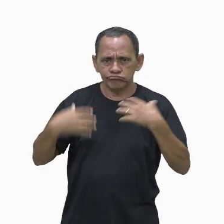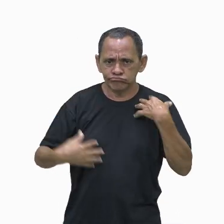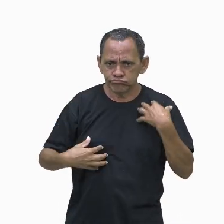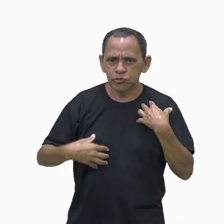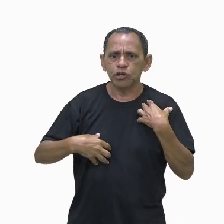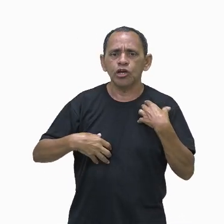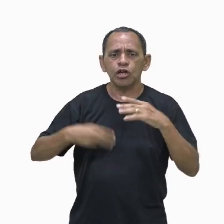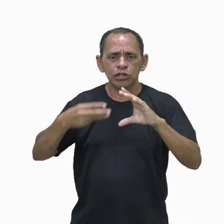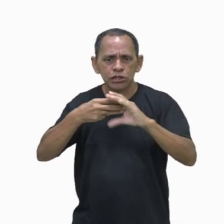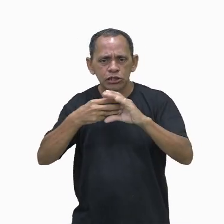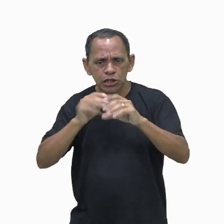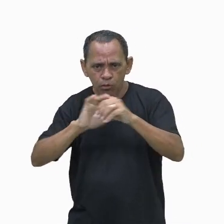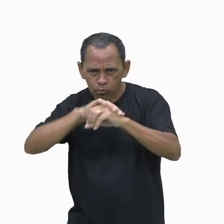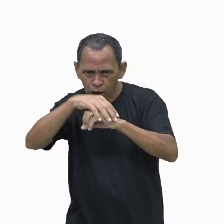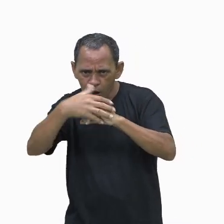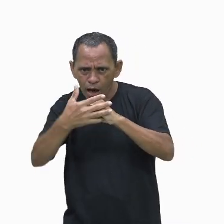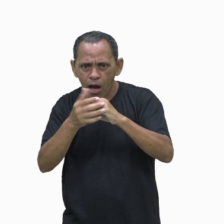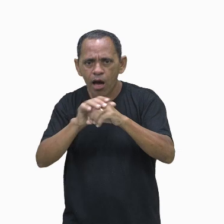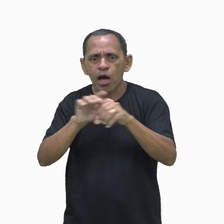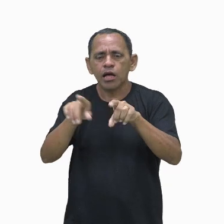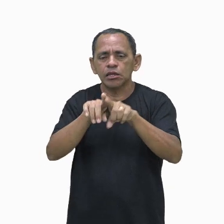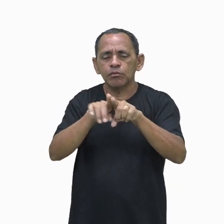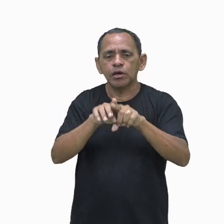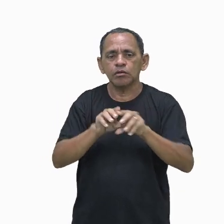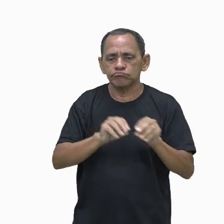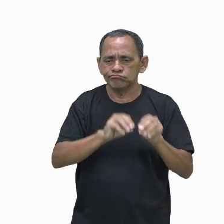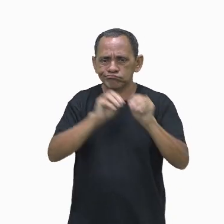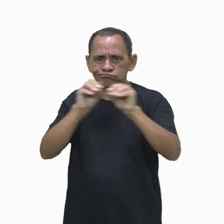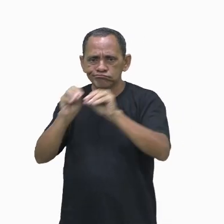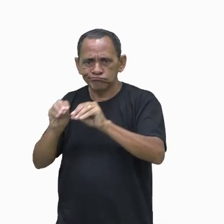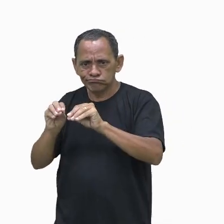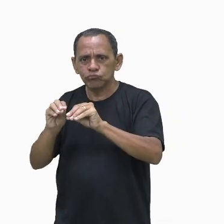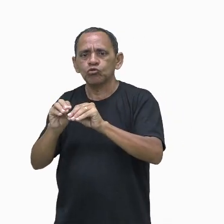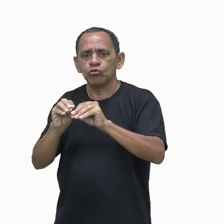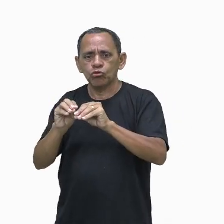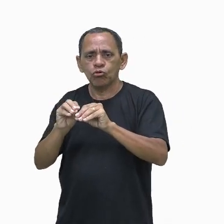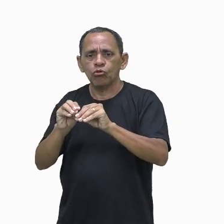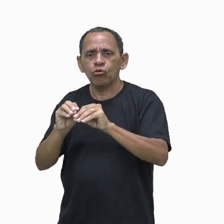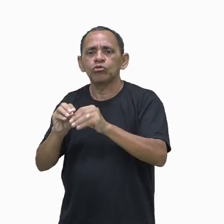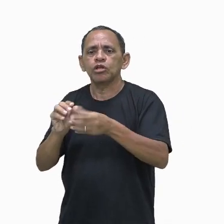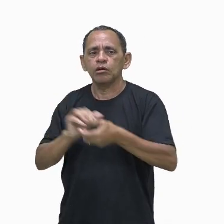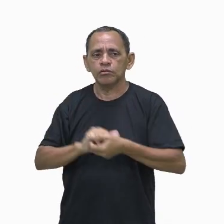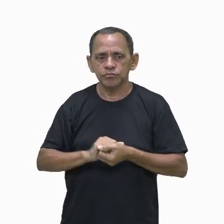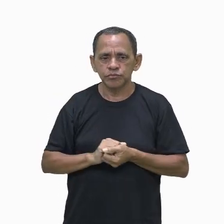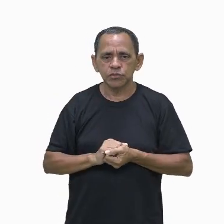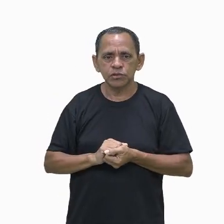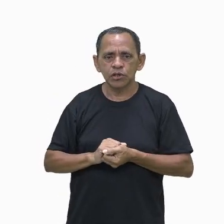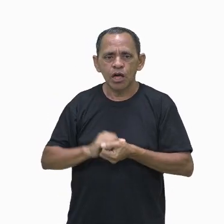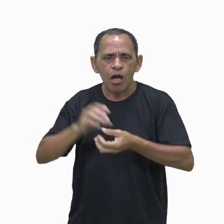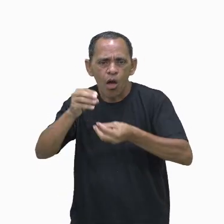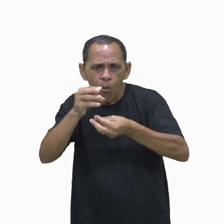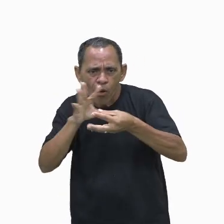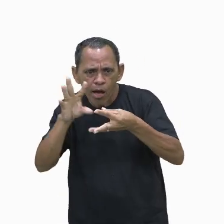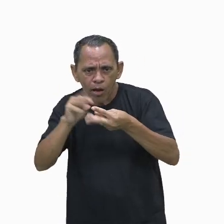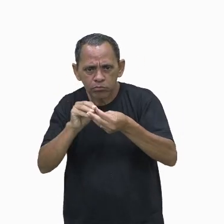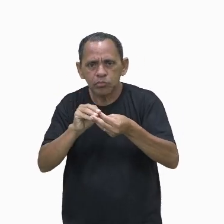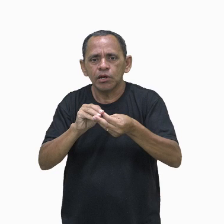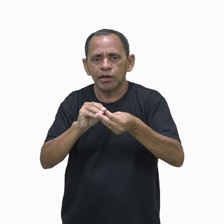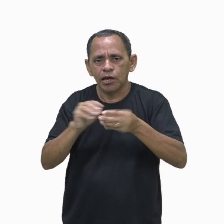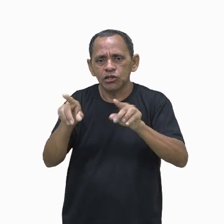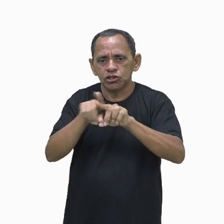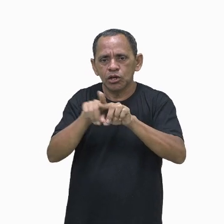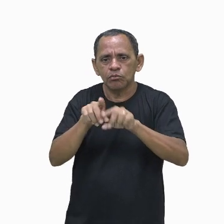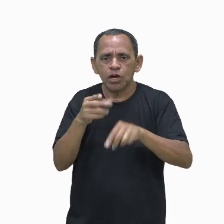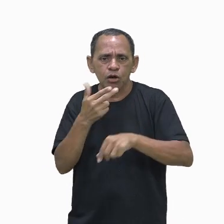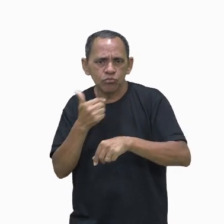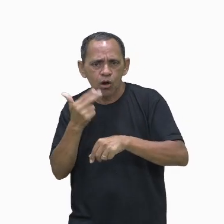celulares, assim como transportam nutrientes e vitaminas lipossolúveis, atuam na